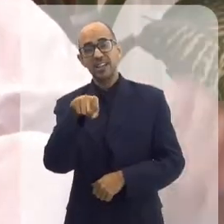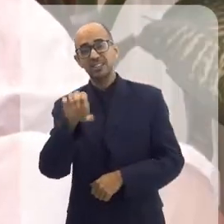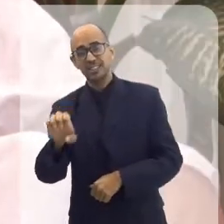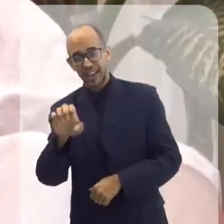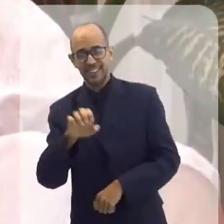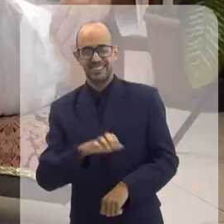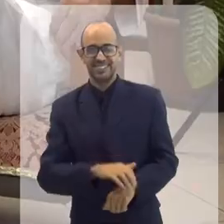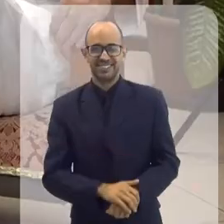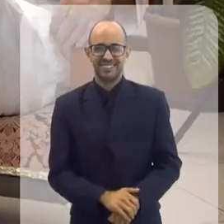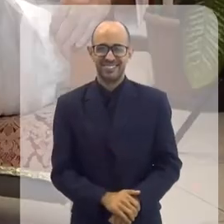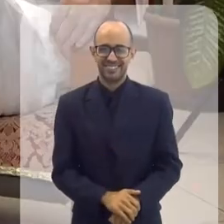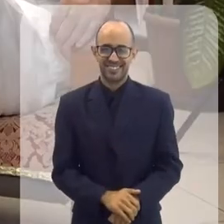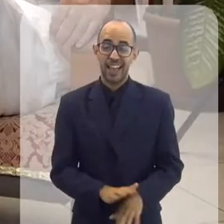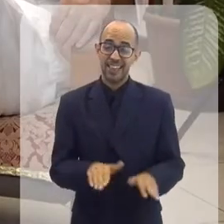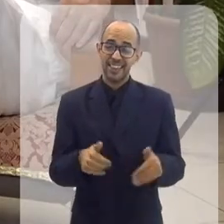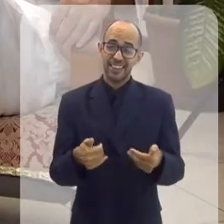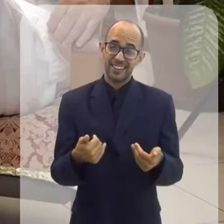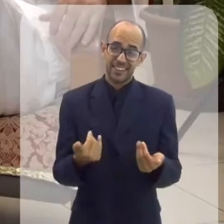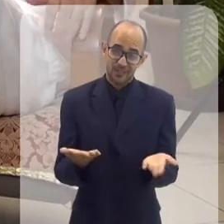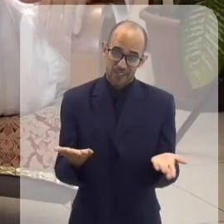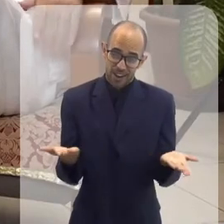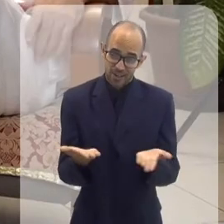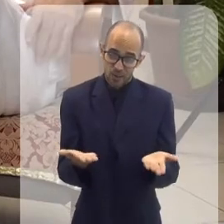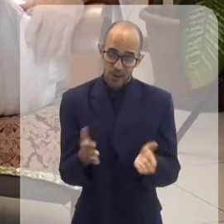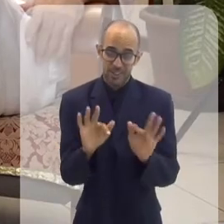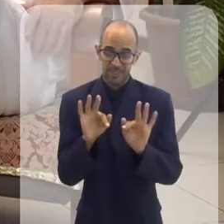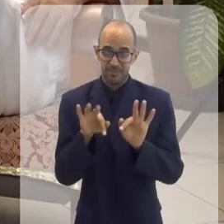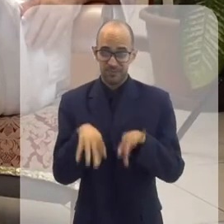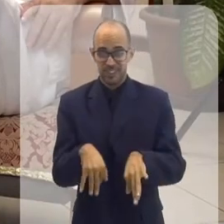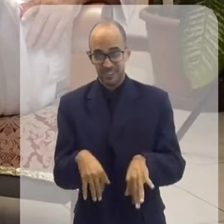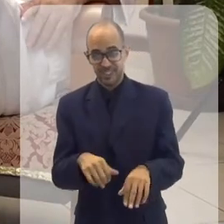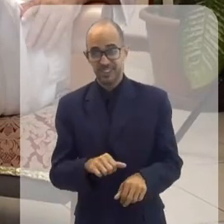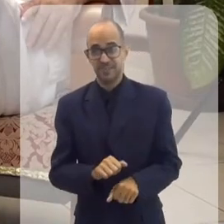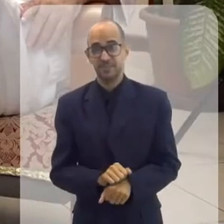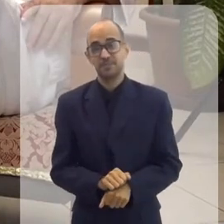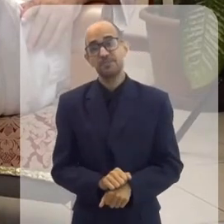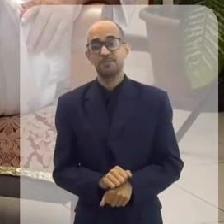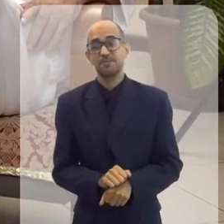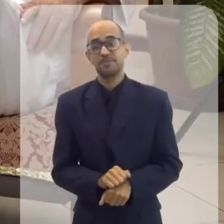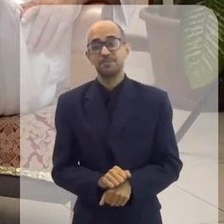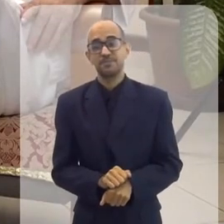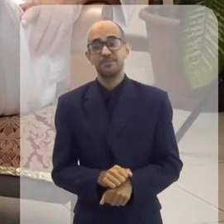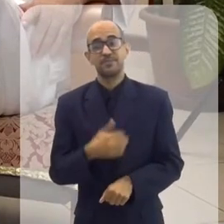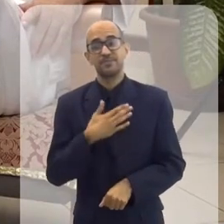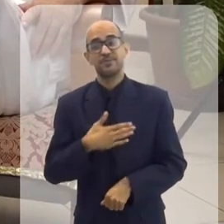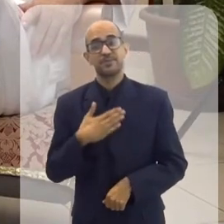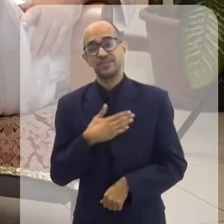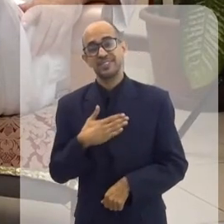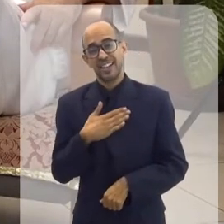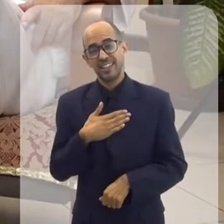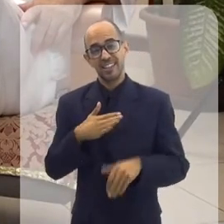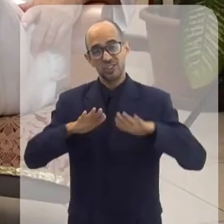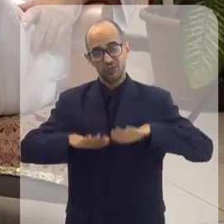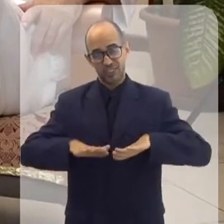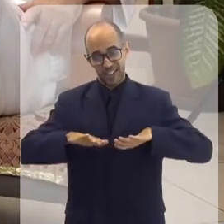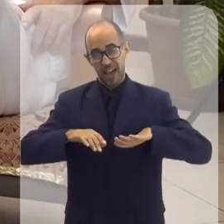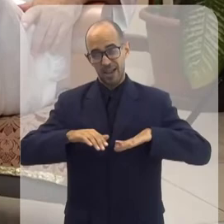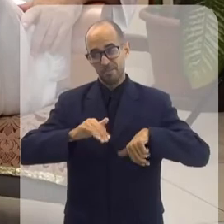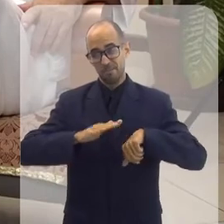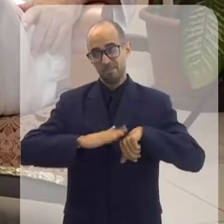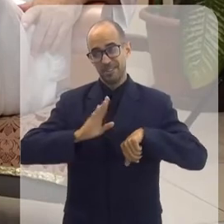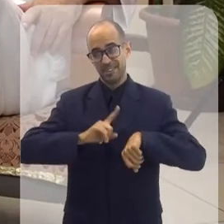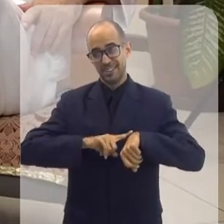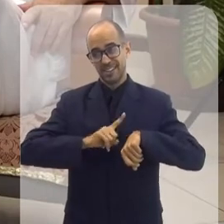muito axé o pé estamos encerrando nosso programa eu gostaria de